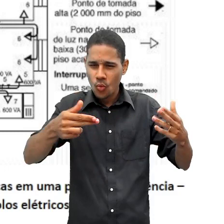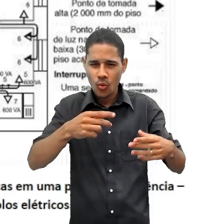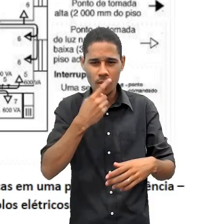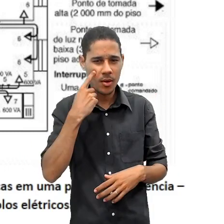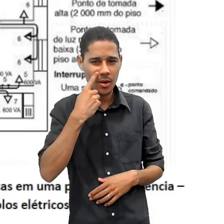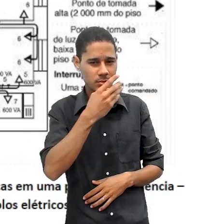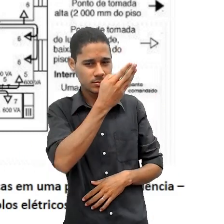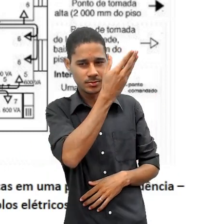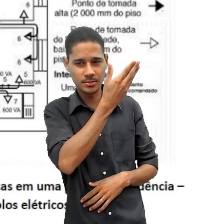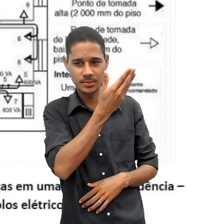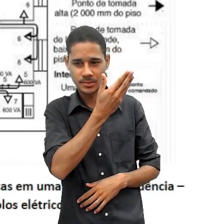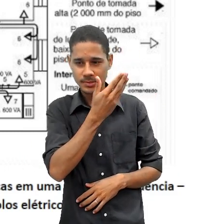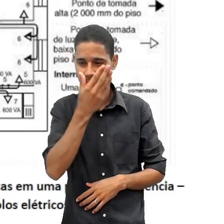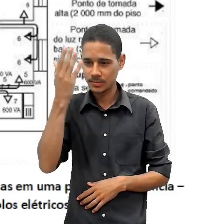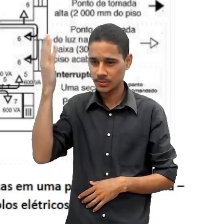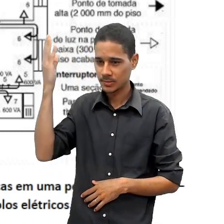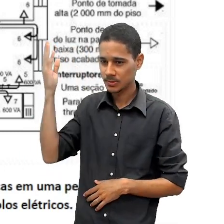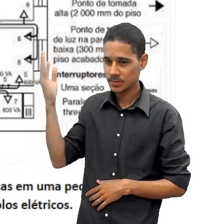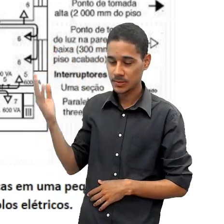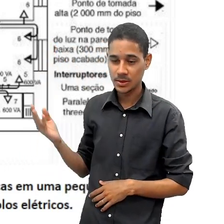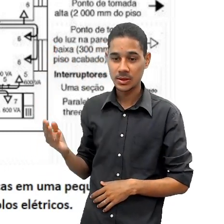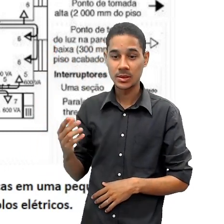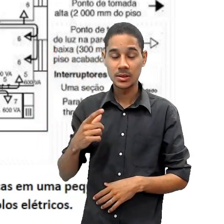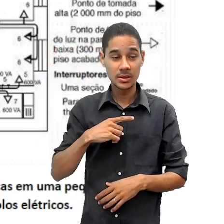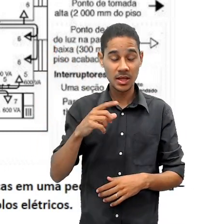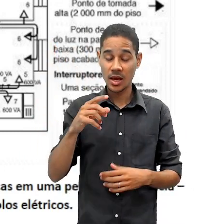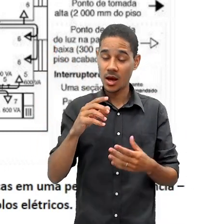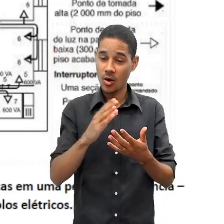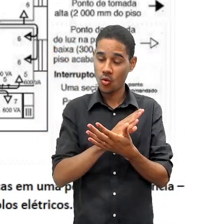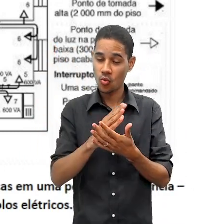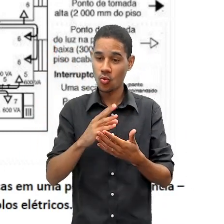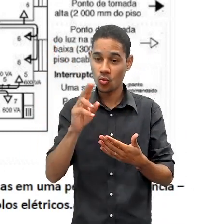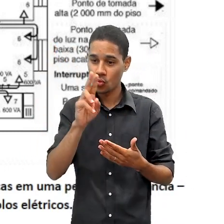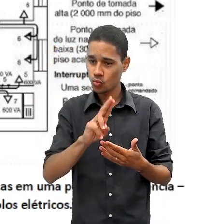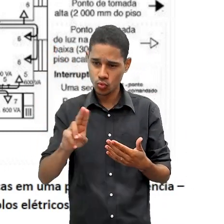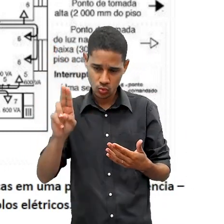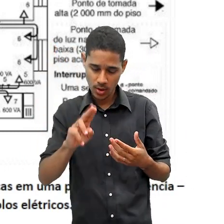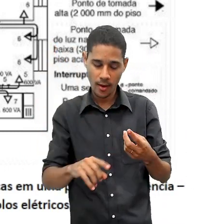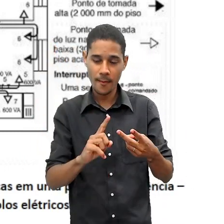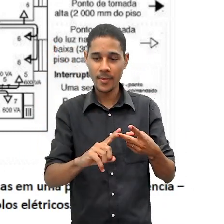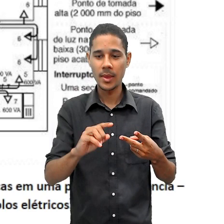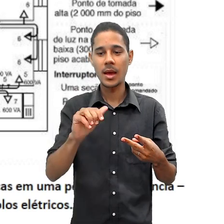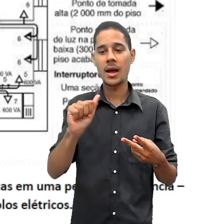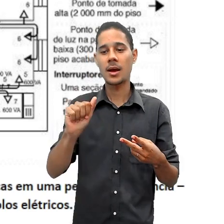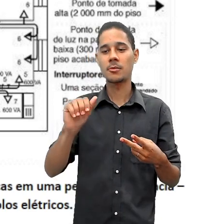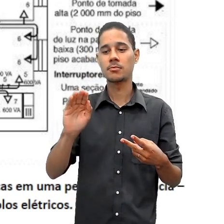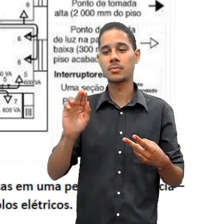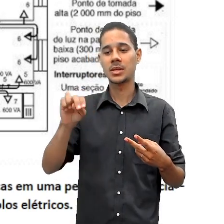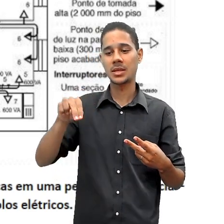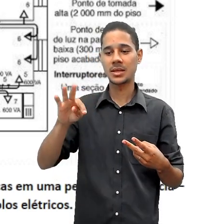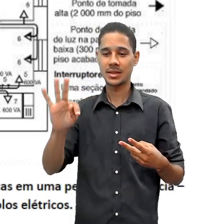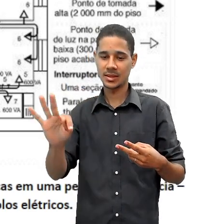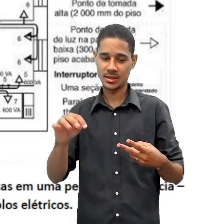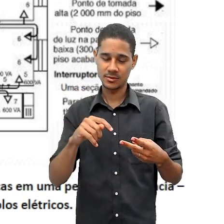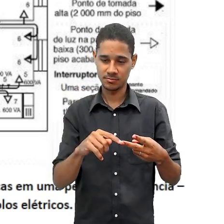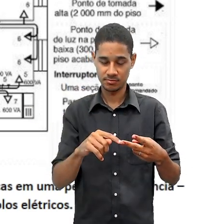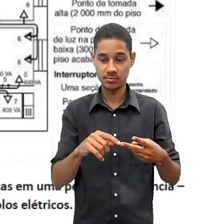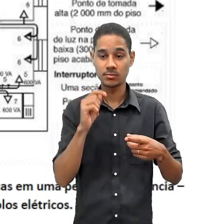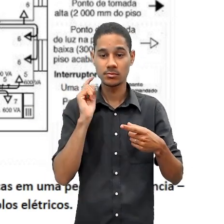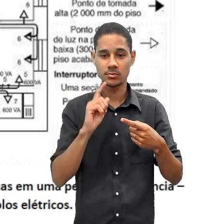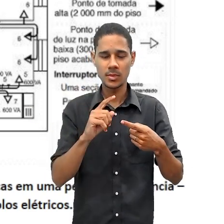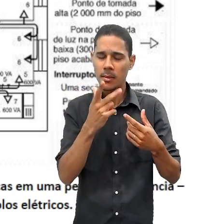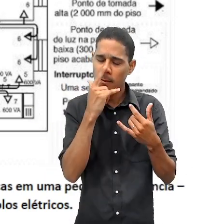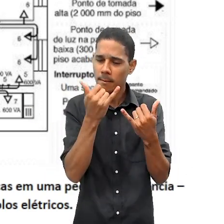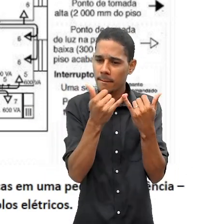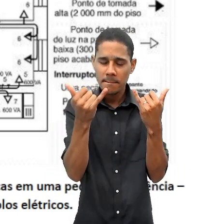você tem o símbolo usual e o símbolo definido pela ABNT. Eles são geralmente parecidos, né? E muitos